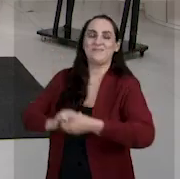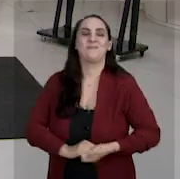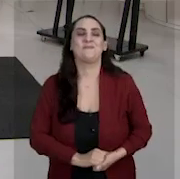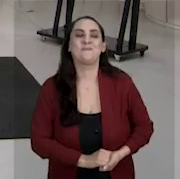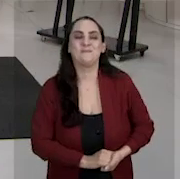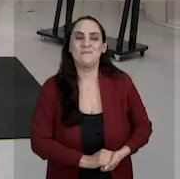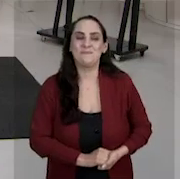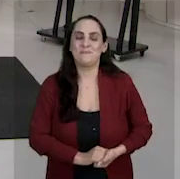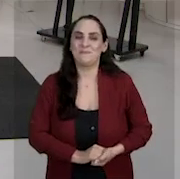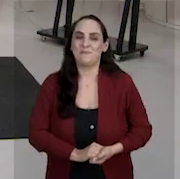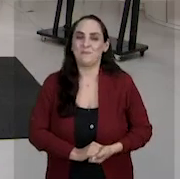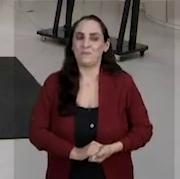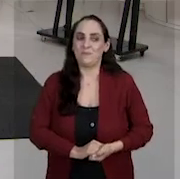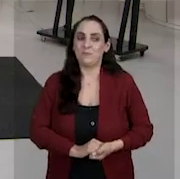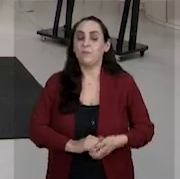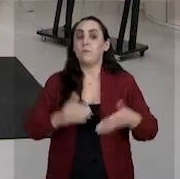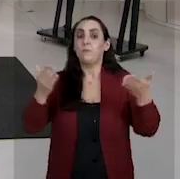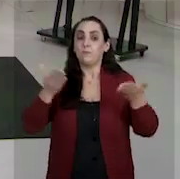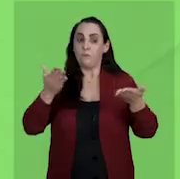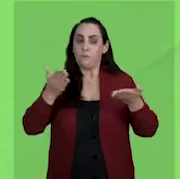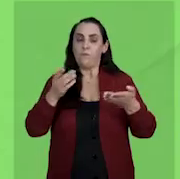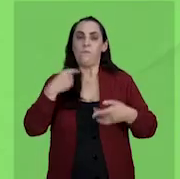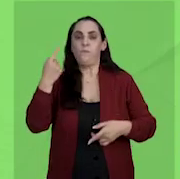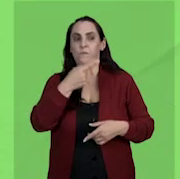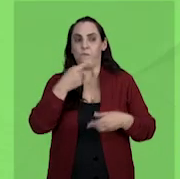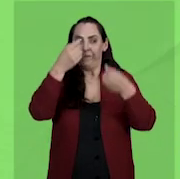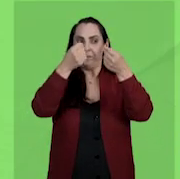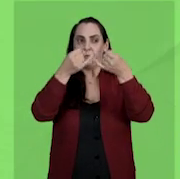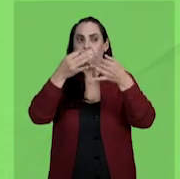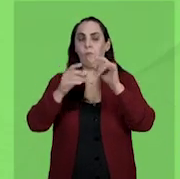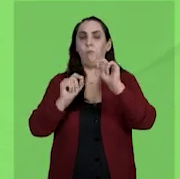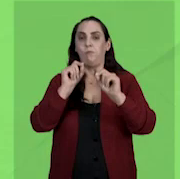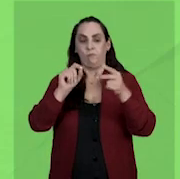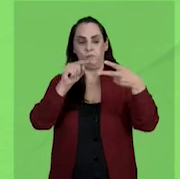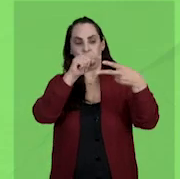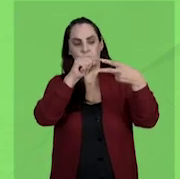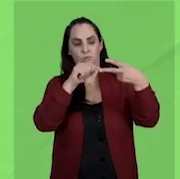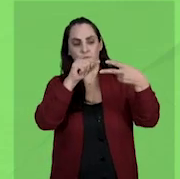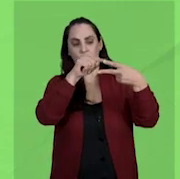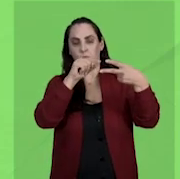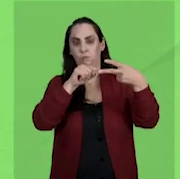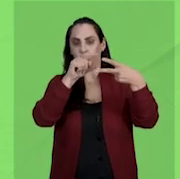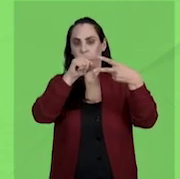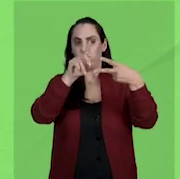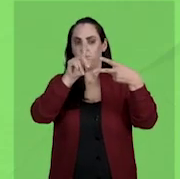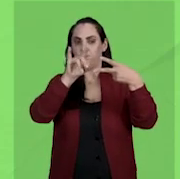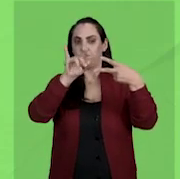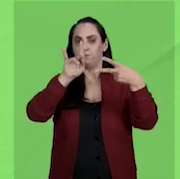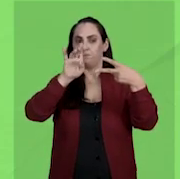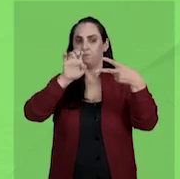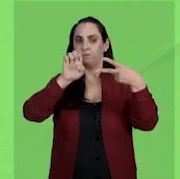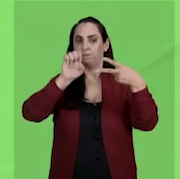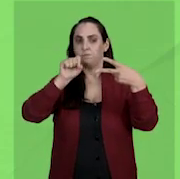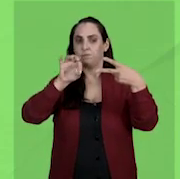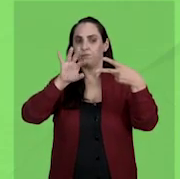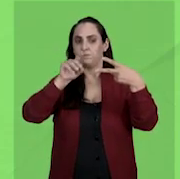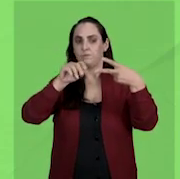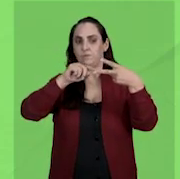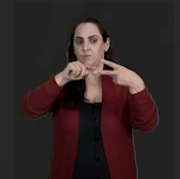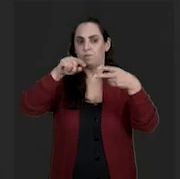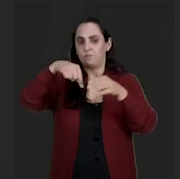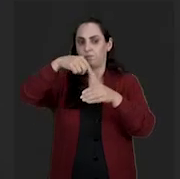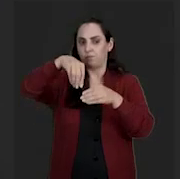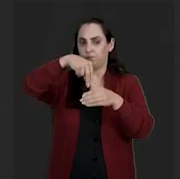Bom, pessoal, então nessa aula nós vamos falar, sobre o sistema digestório e a nutrição e ela é dedicada ao segundo ano do